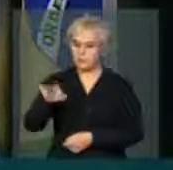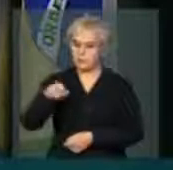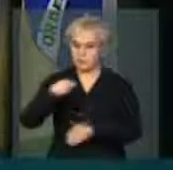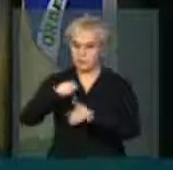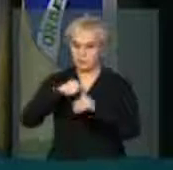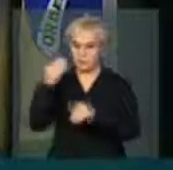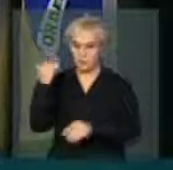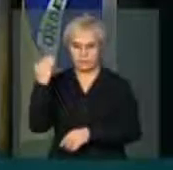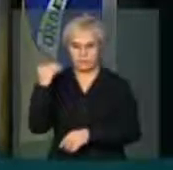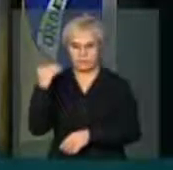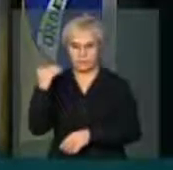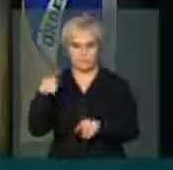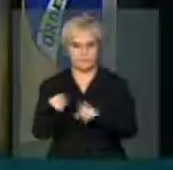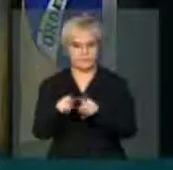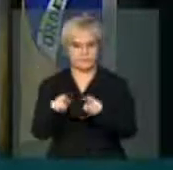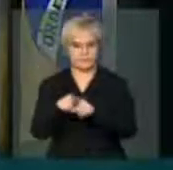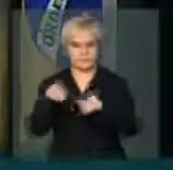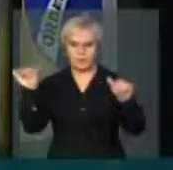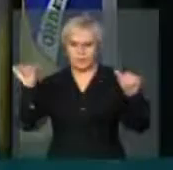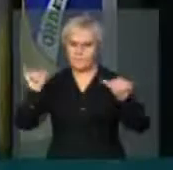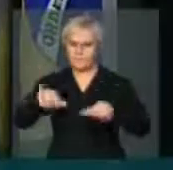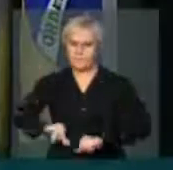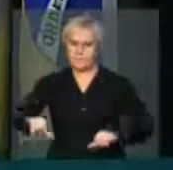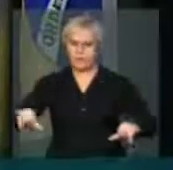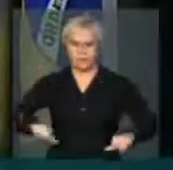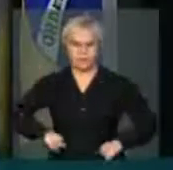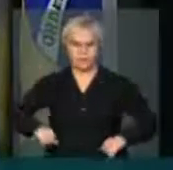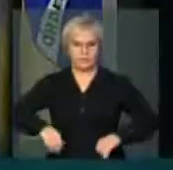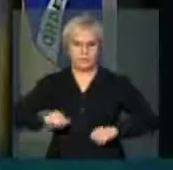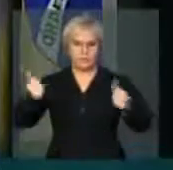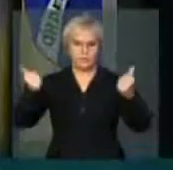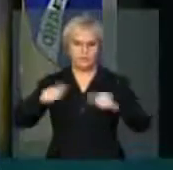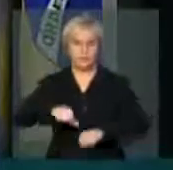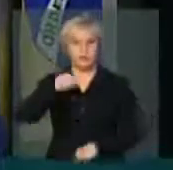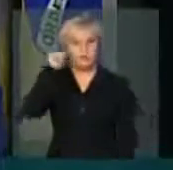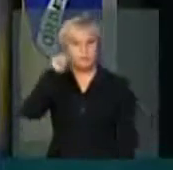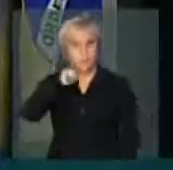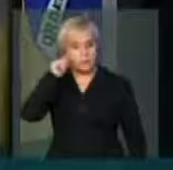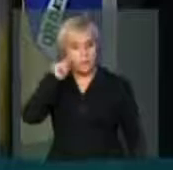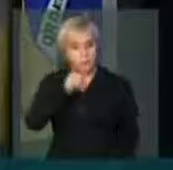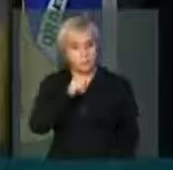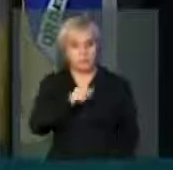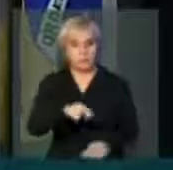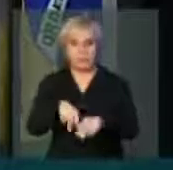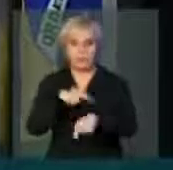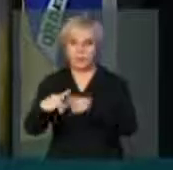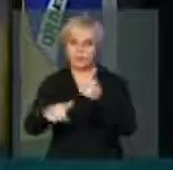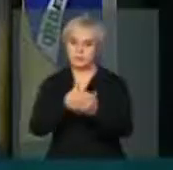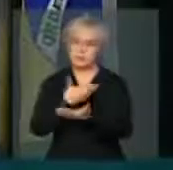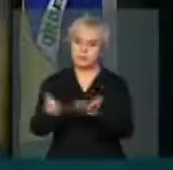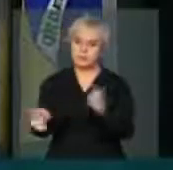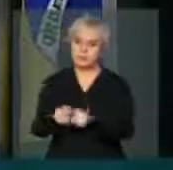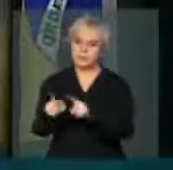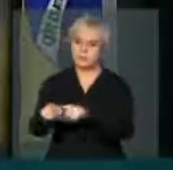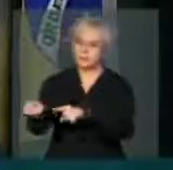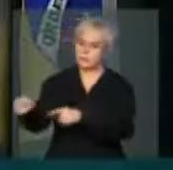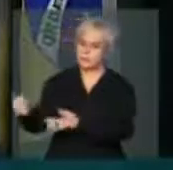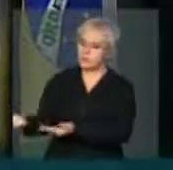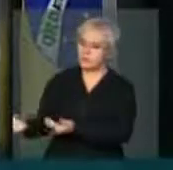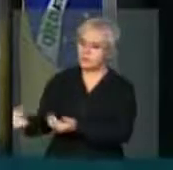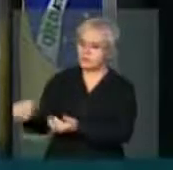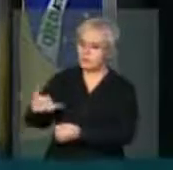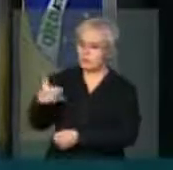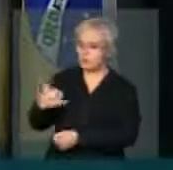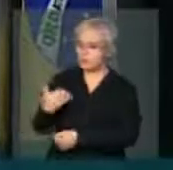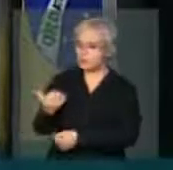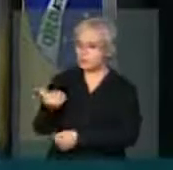passado. Os mais afetados, segundo o IBGE, são as mulheres e os jovens de 16 a